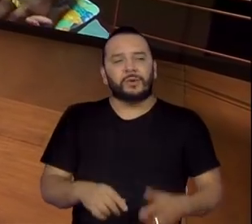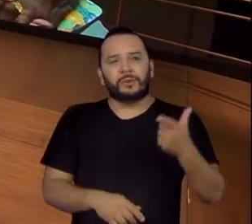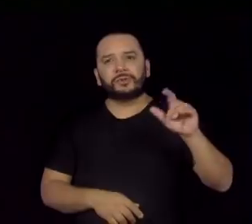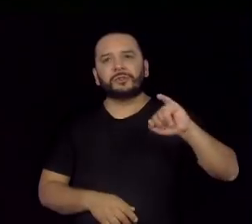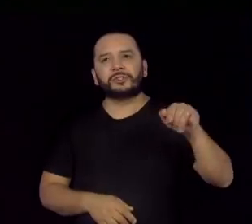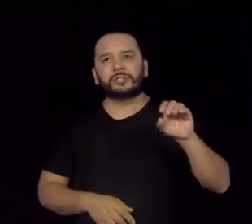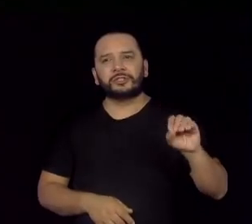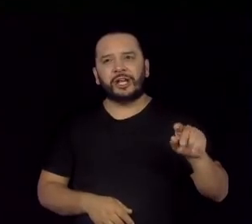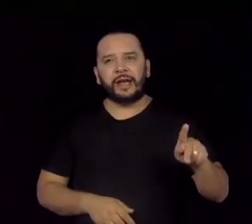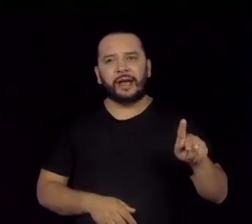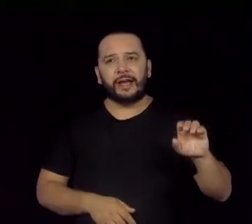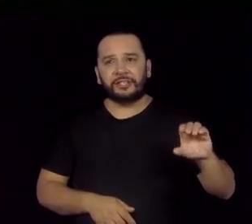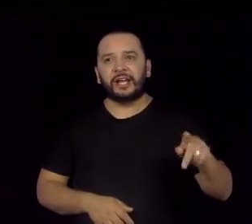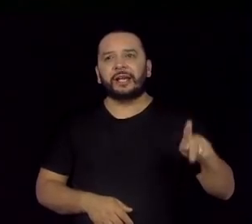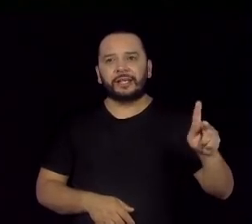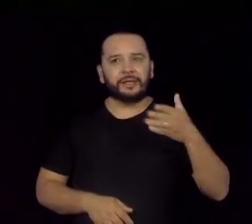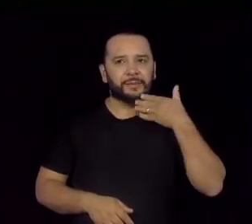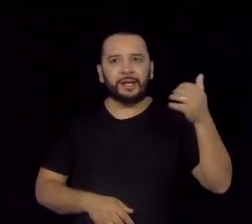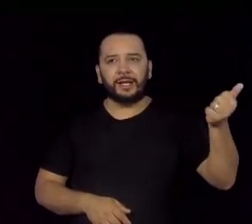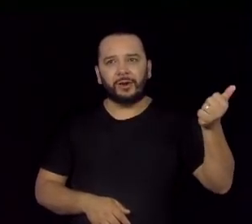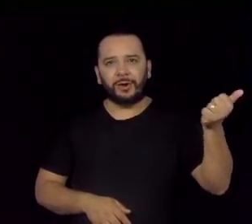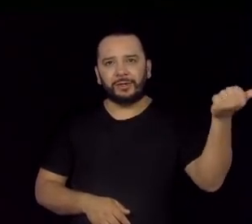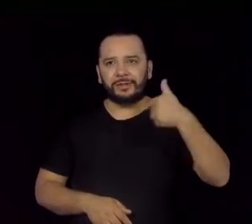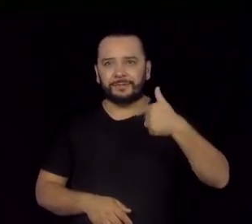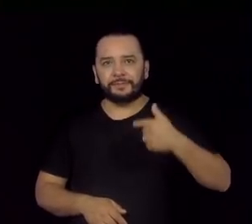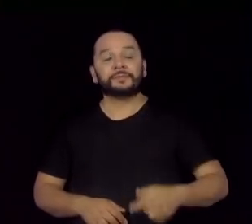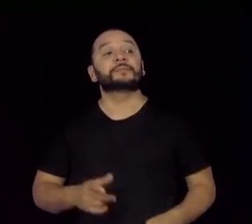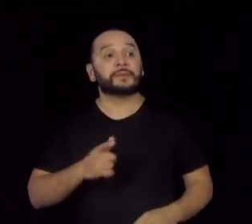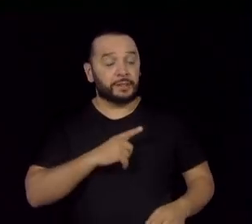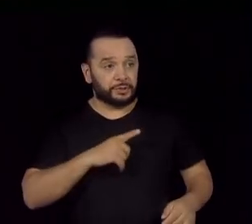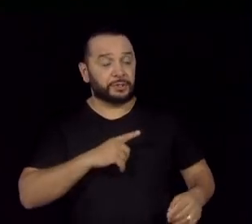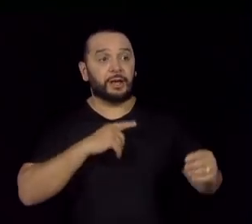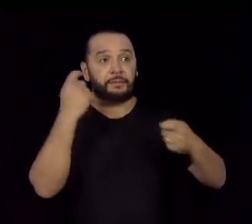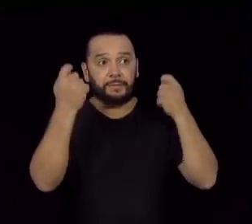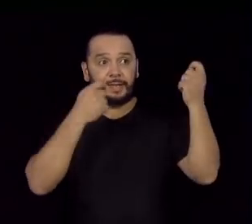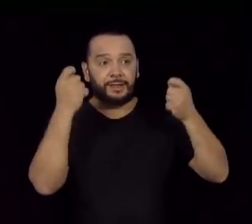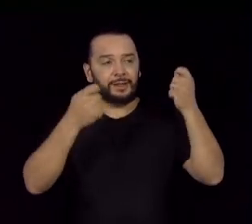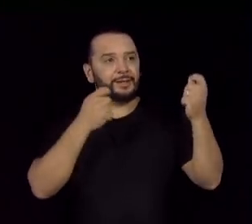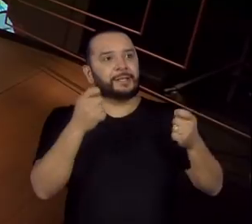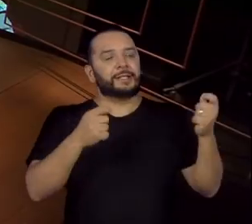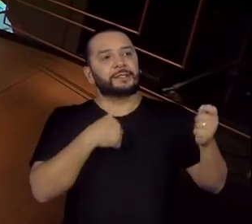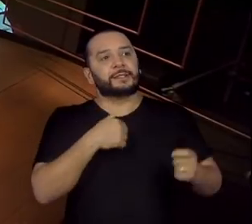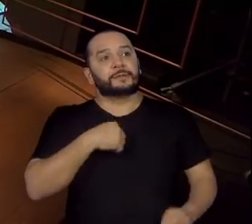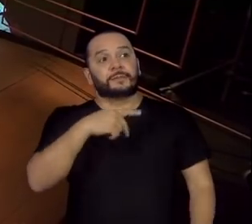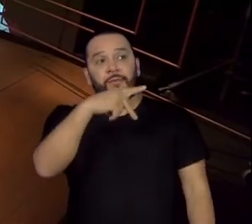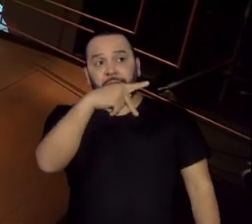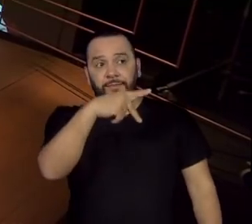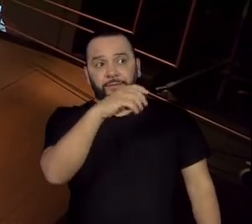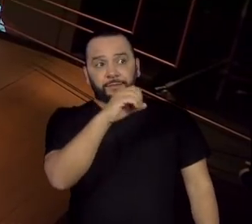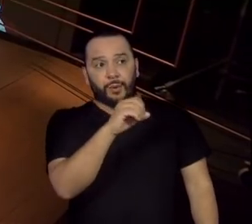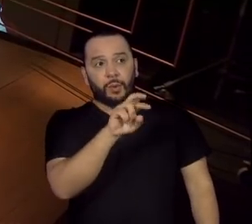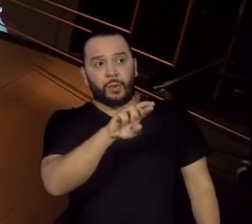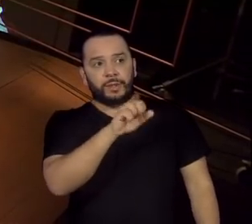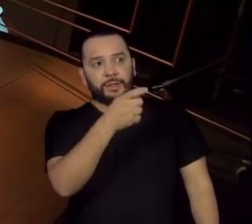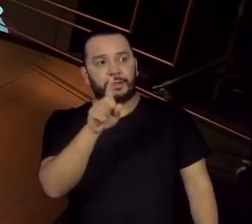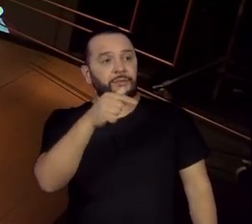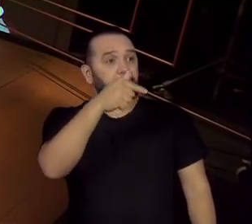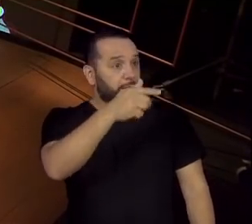né? Numa boate que chamava Porão 73, é isso, em Copacabana. Porão